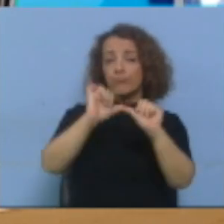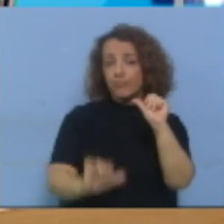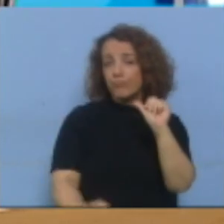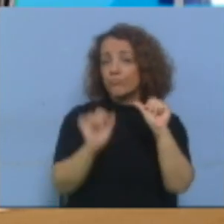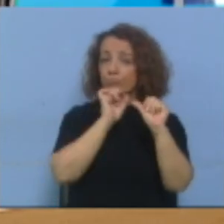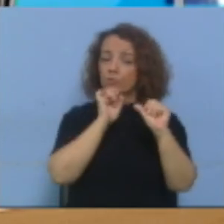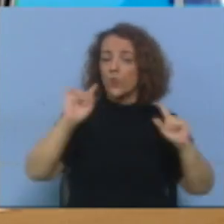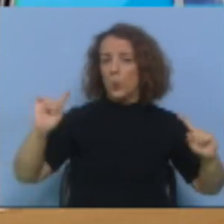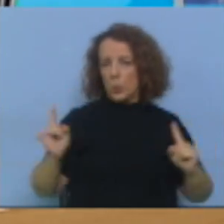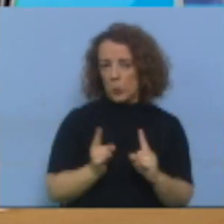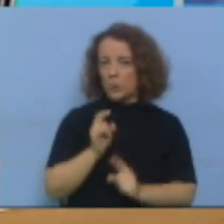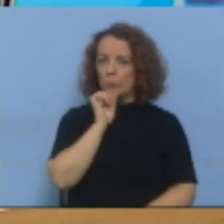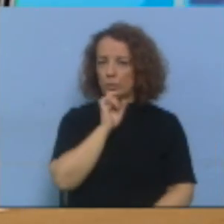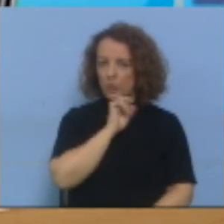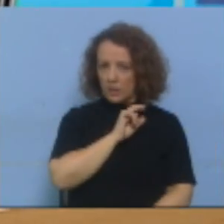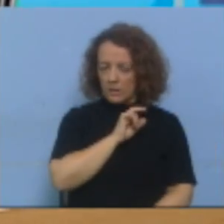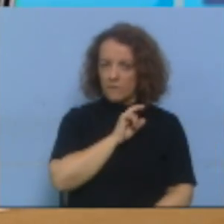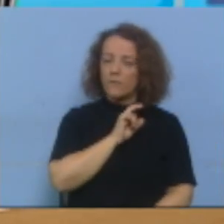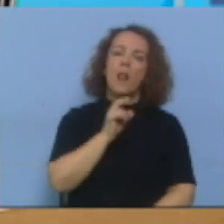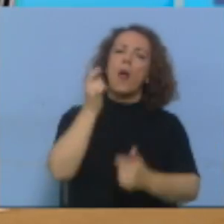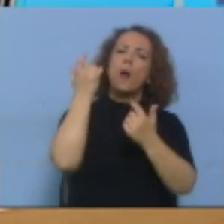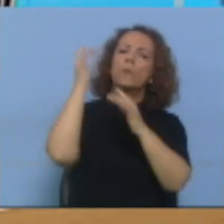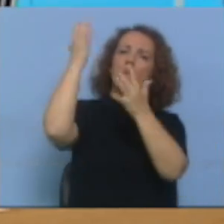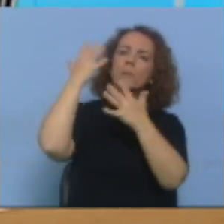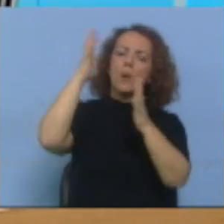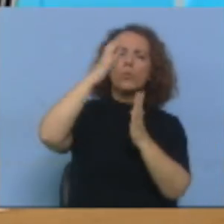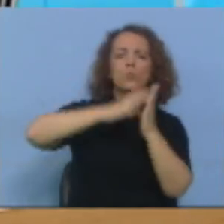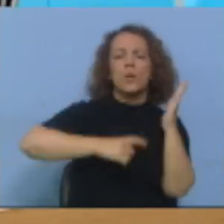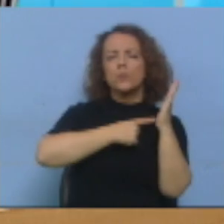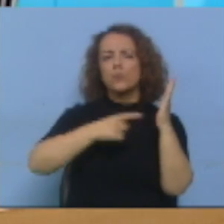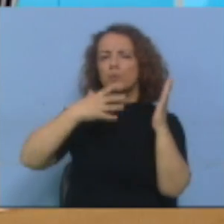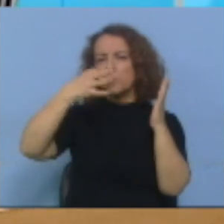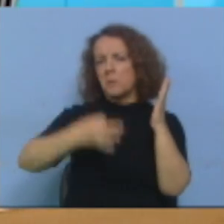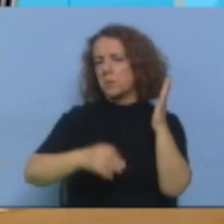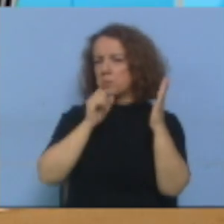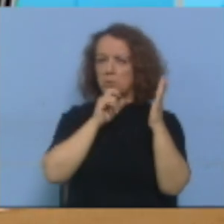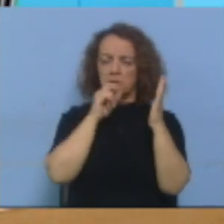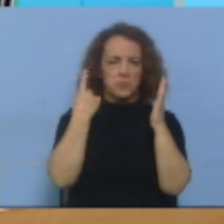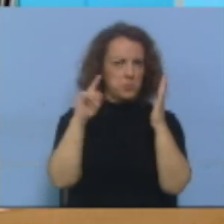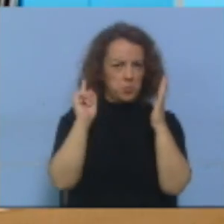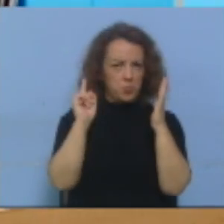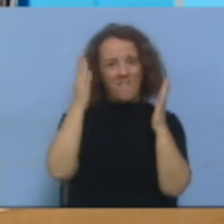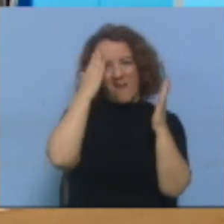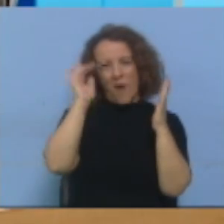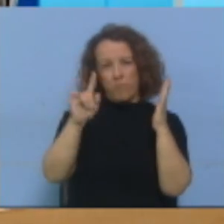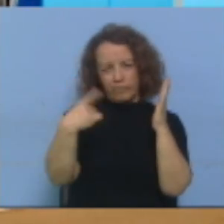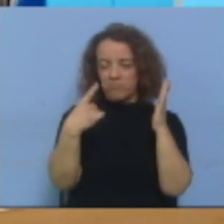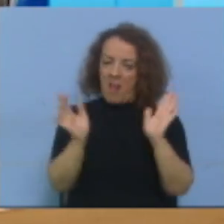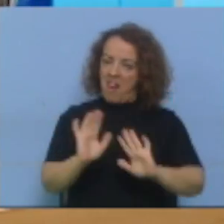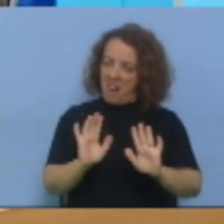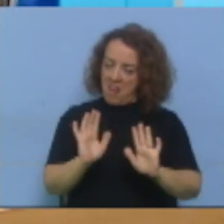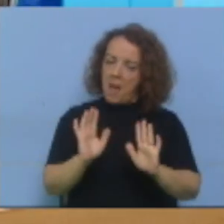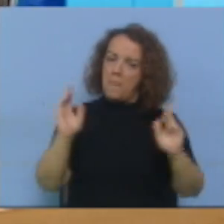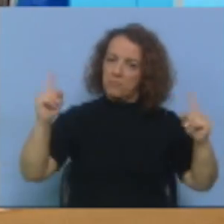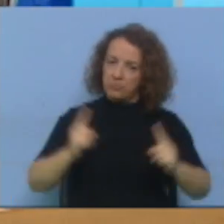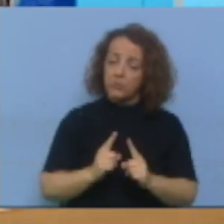será mais reduzida. A proclamação não serão todos os textos previstos para essa noite. E depois culmina com a celebração